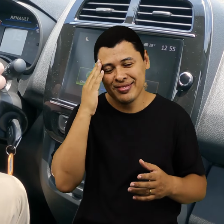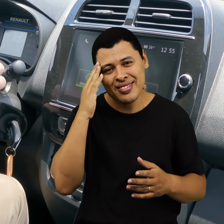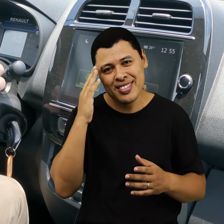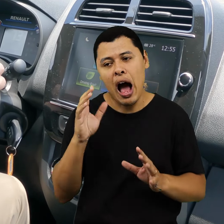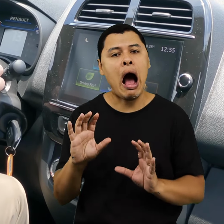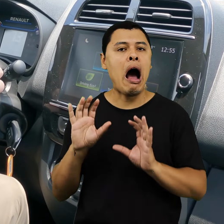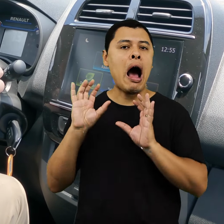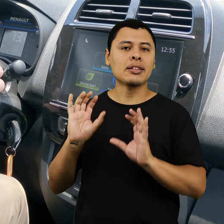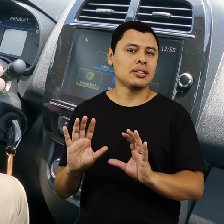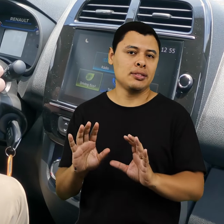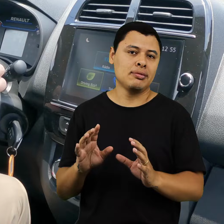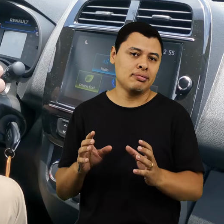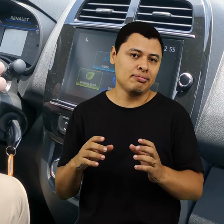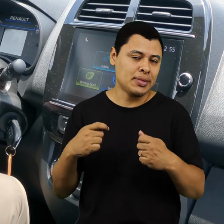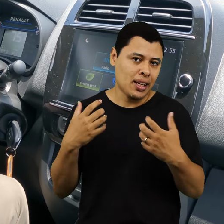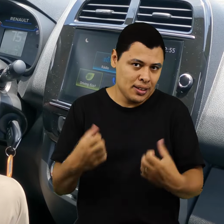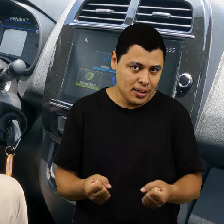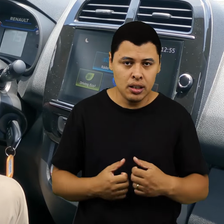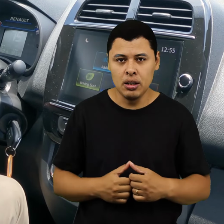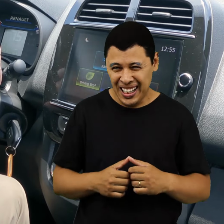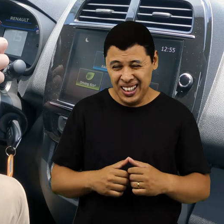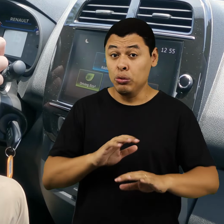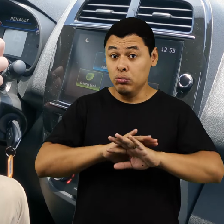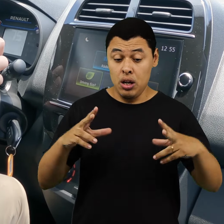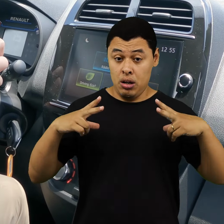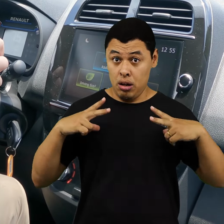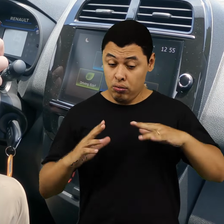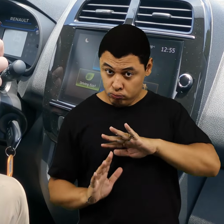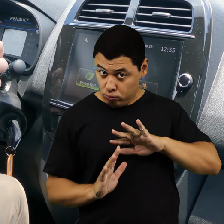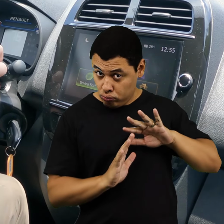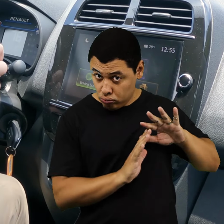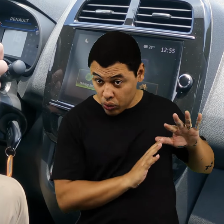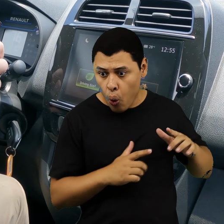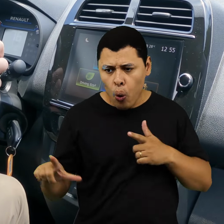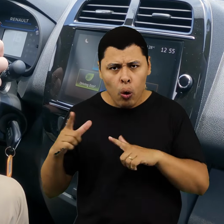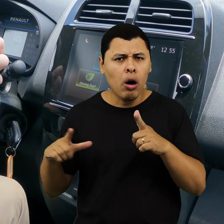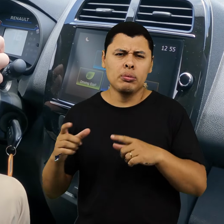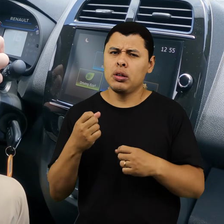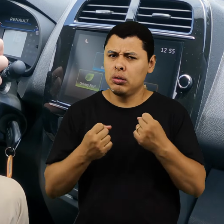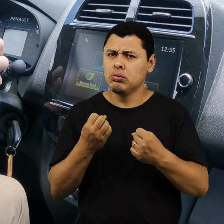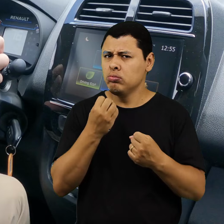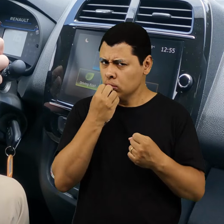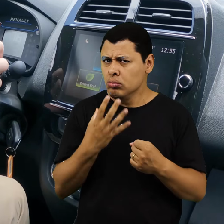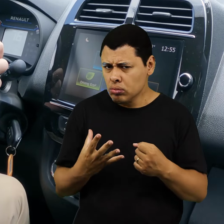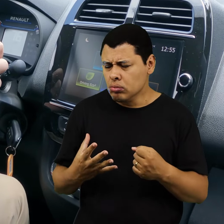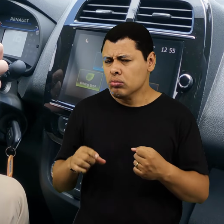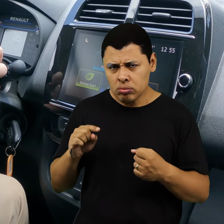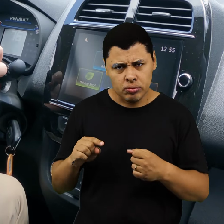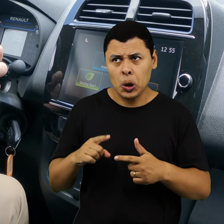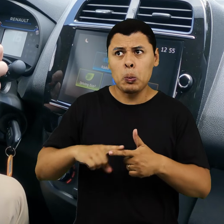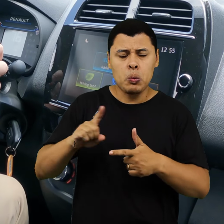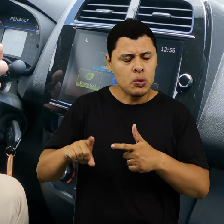parte, vamos dizer assim, do jogo. Mas tirando essa questão de ergonomia, coisas mais sérias, realmente eu acho que não tem